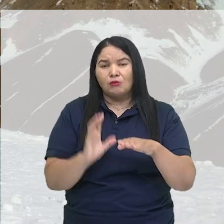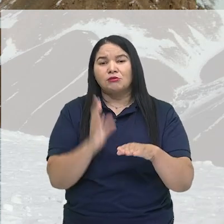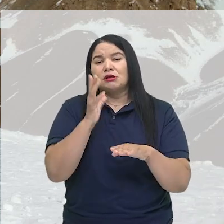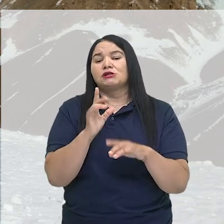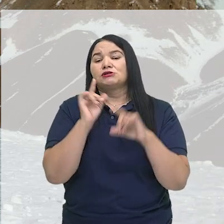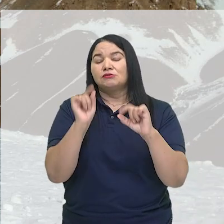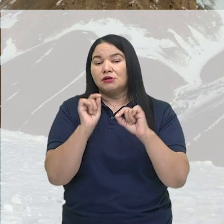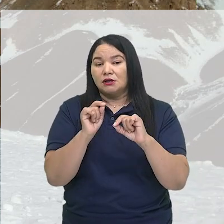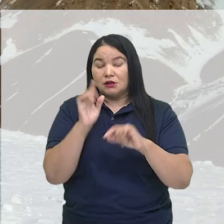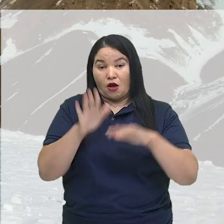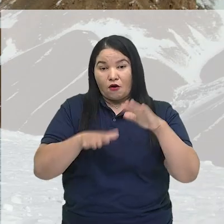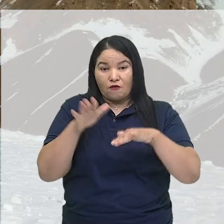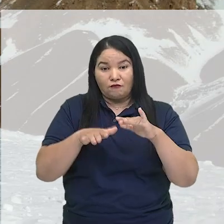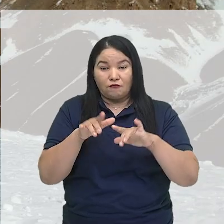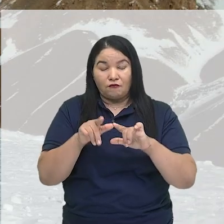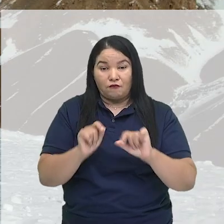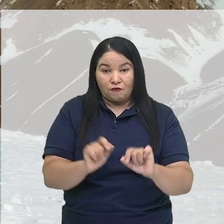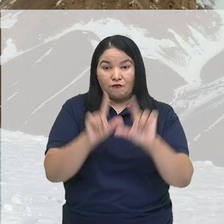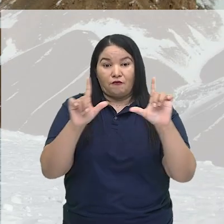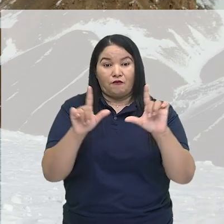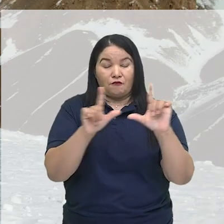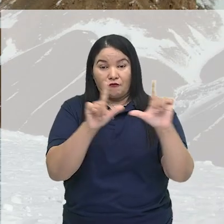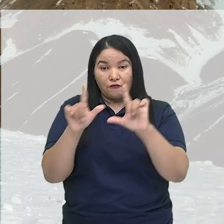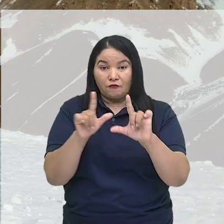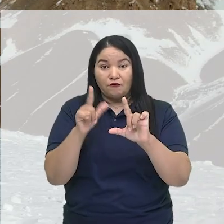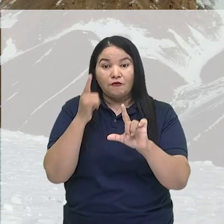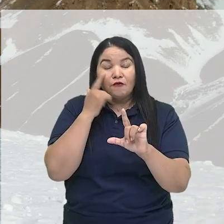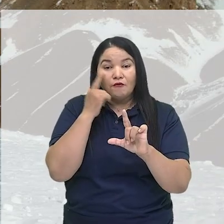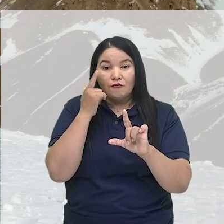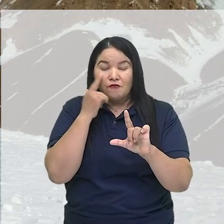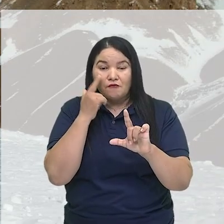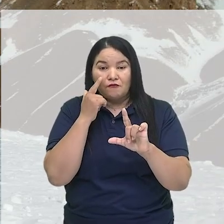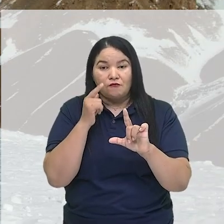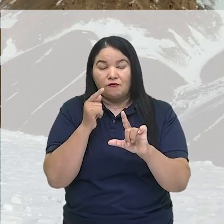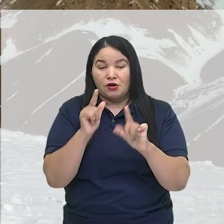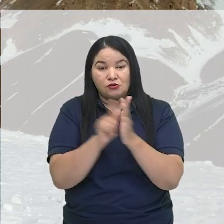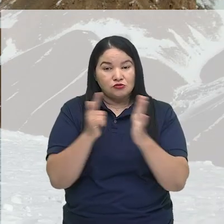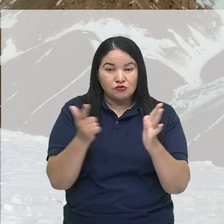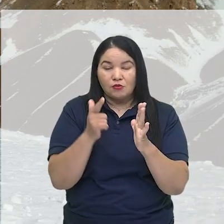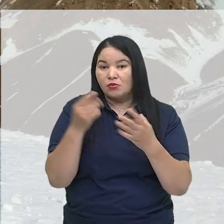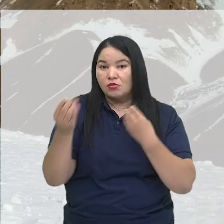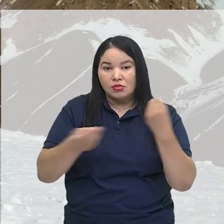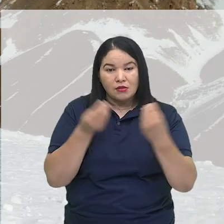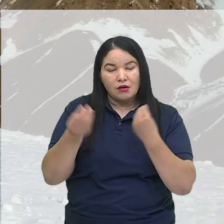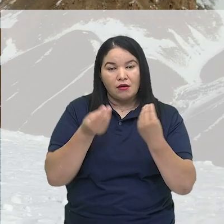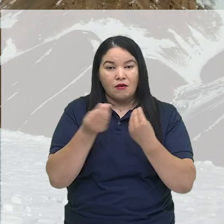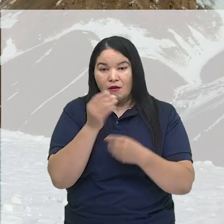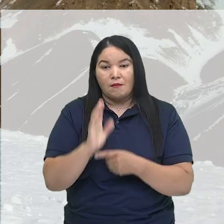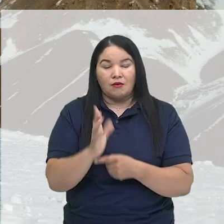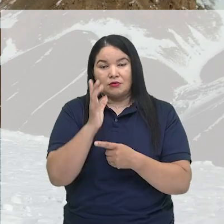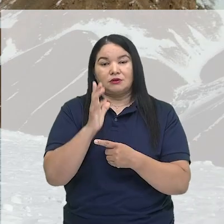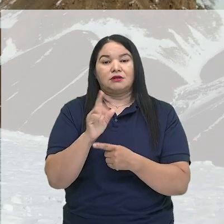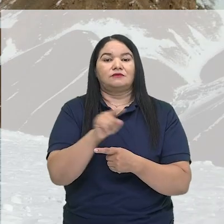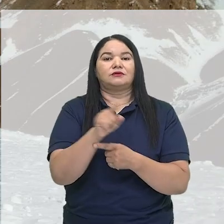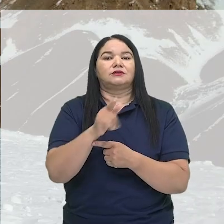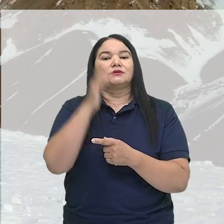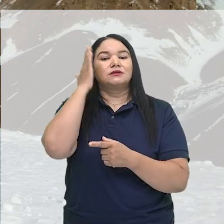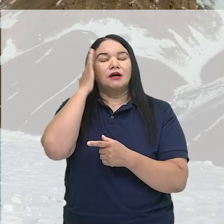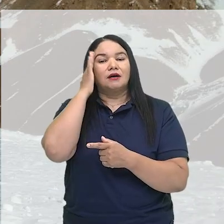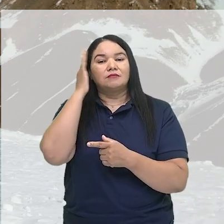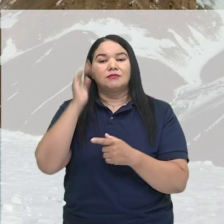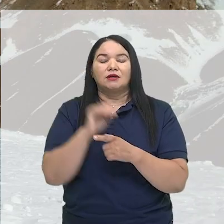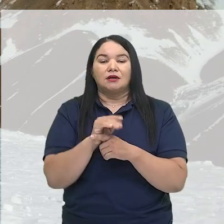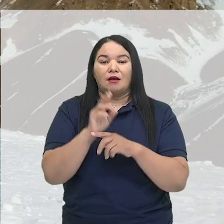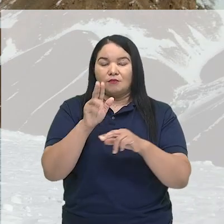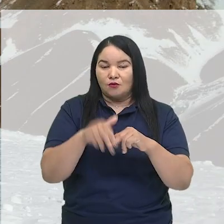numa mídia, né, num jornal, que vai passar na sua TV, aí você vai saber que ele é